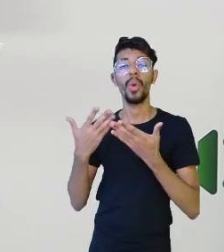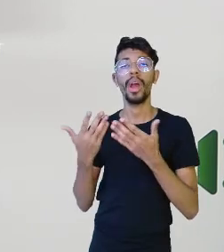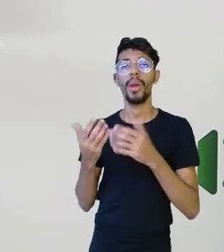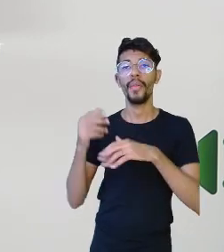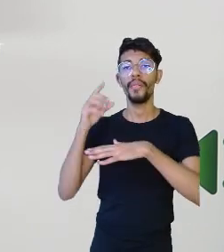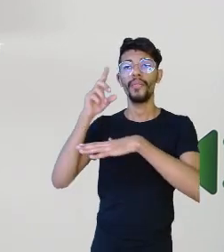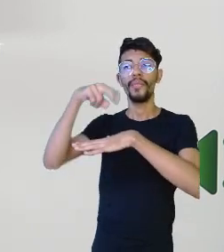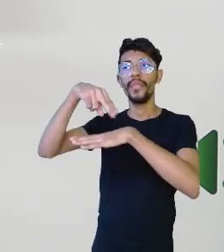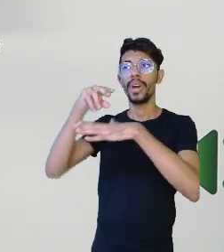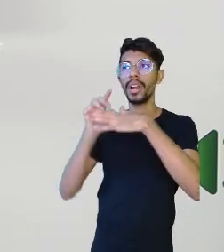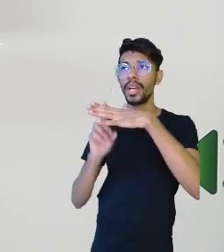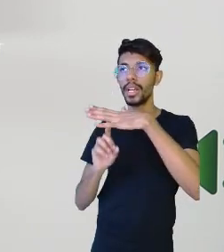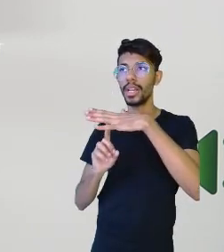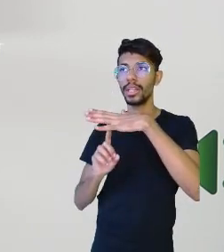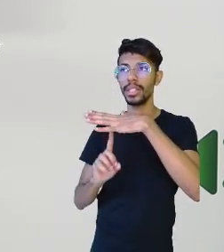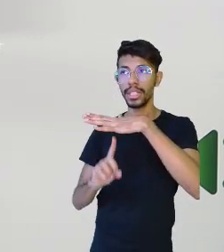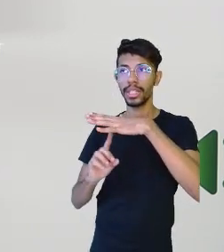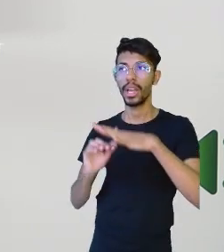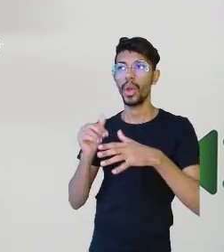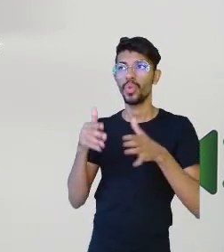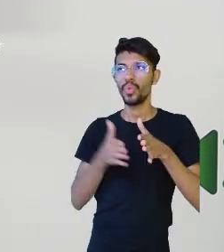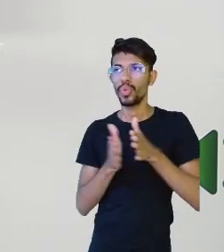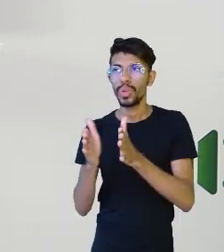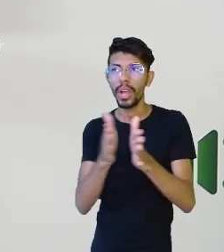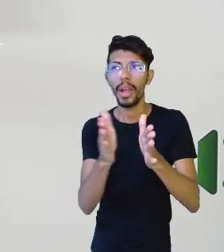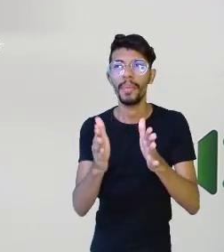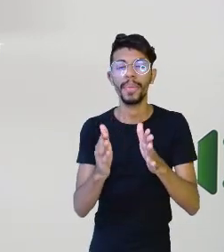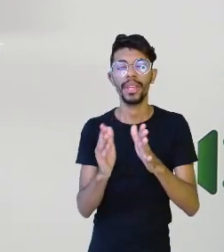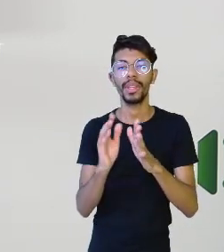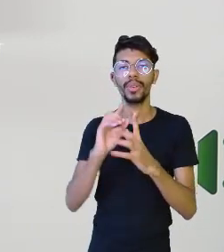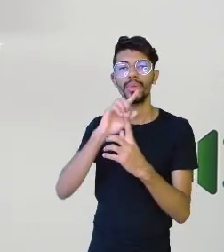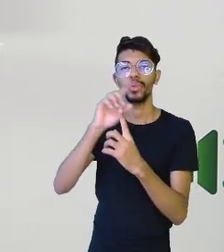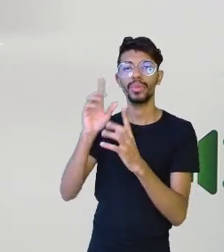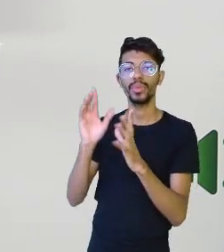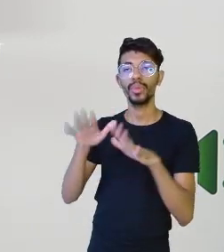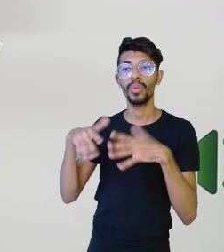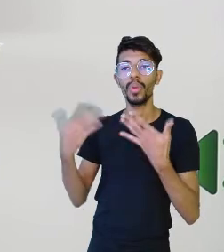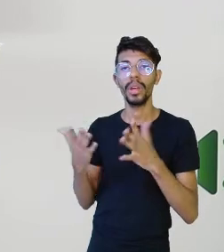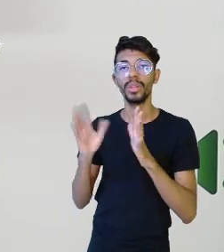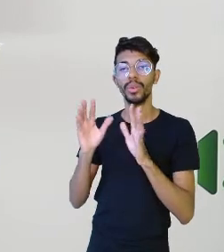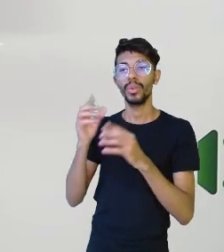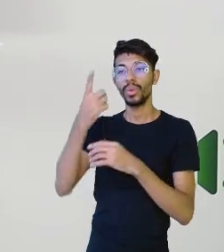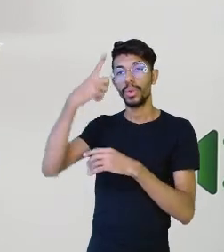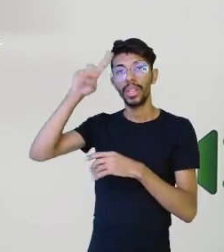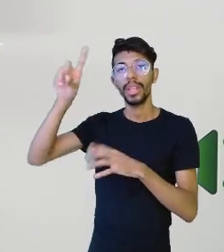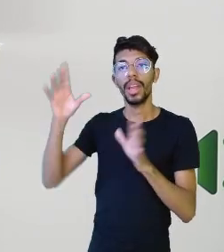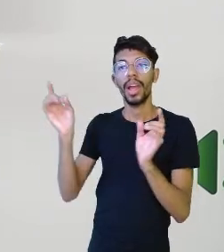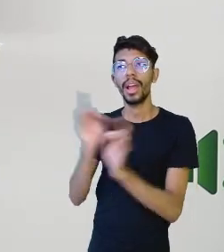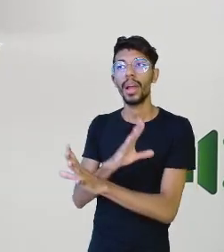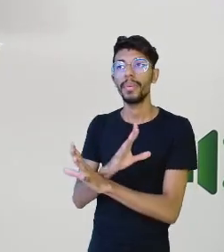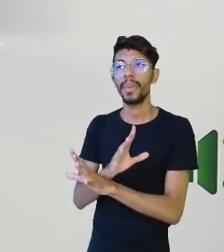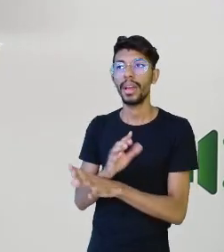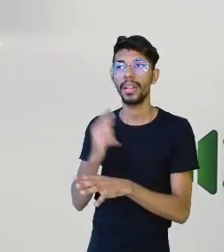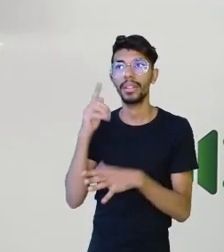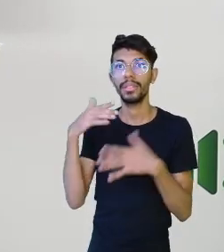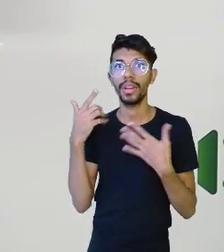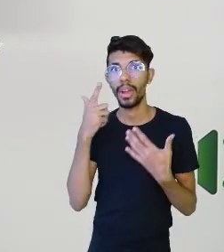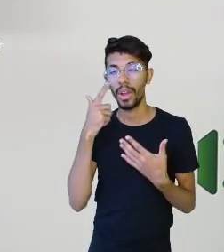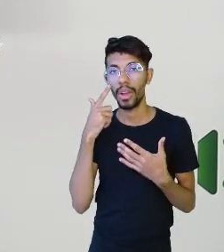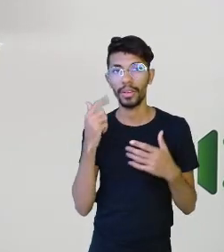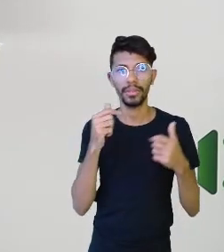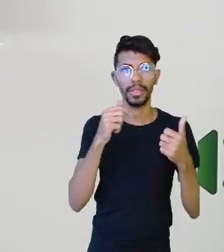dia? 4/5, 1/5 ou 3/5? Vou dar uma